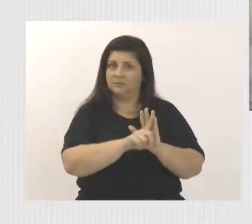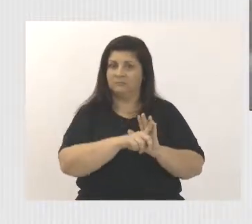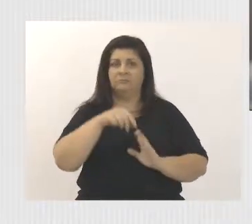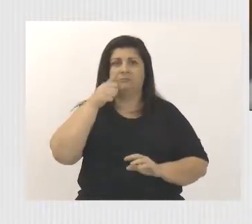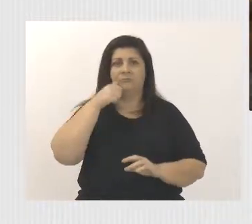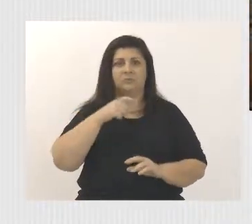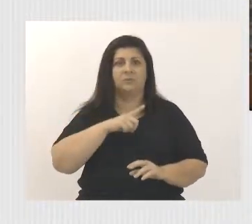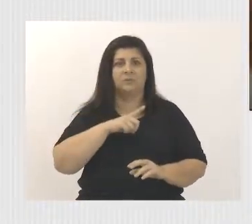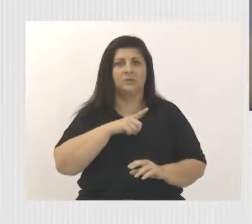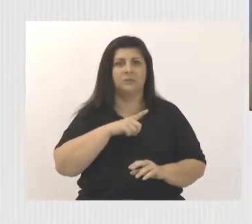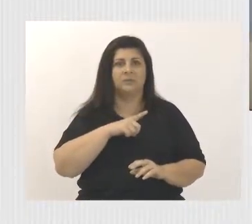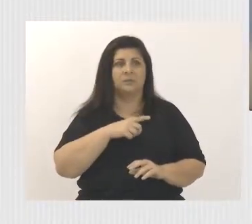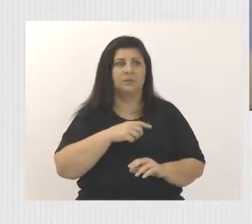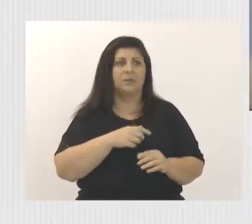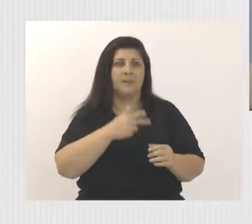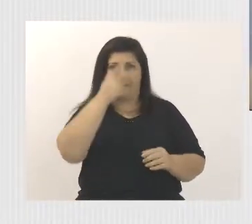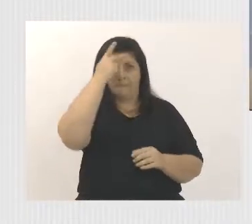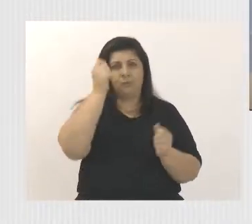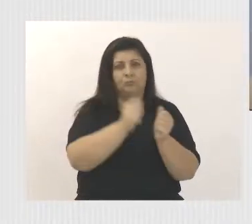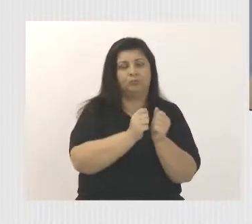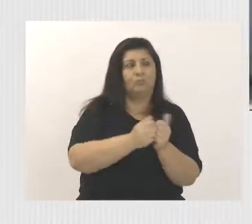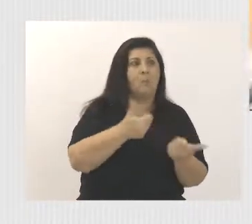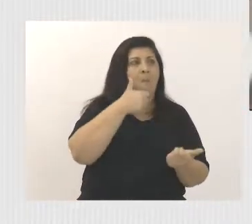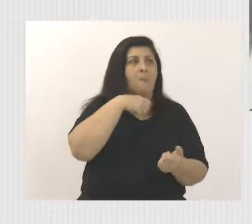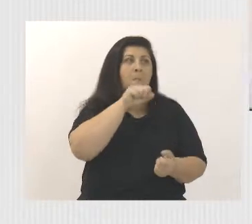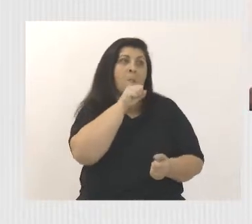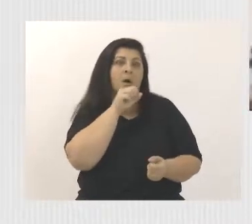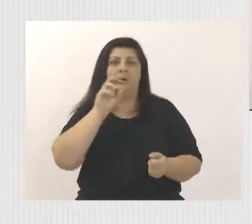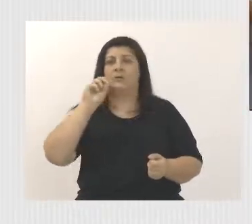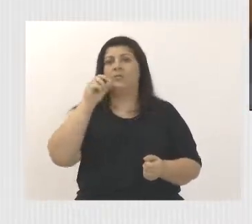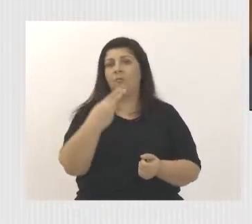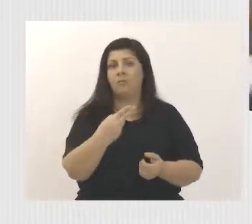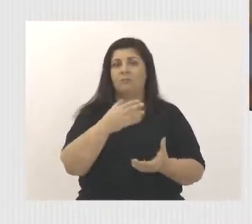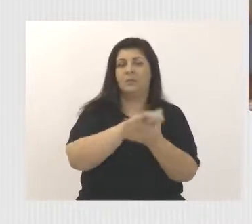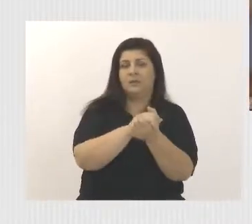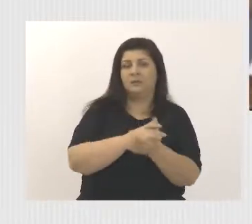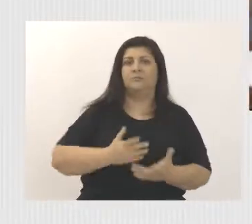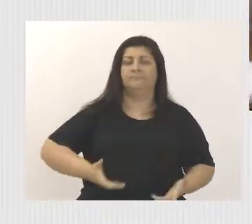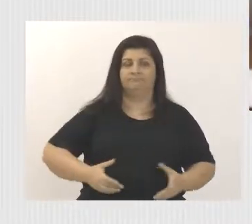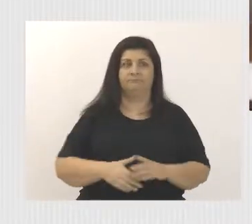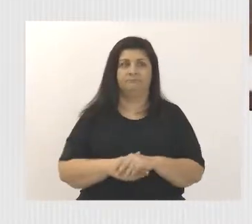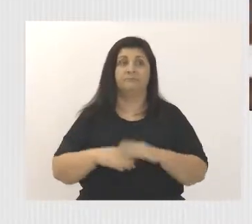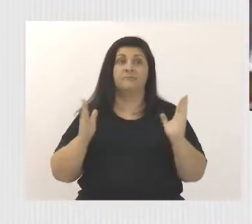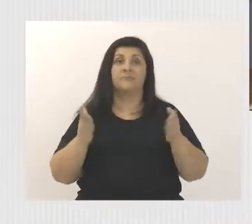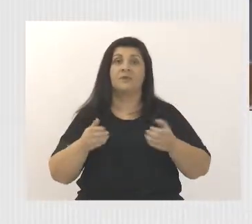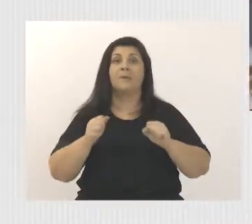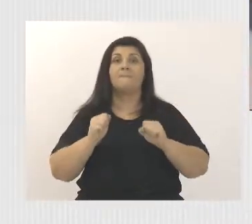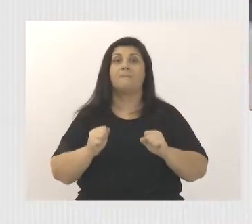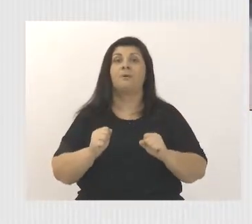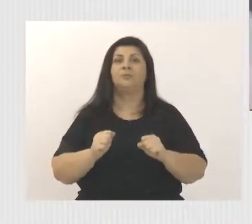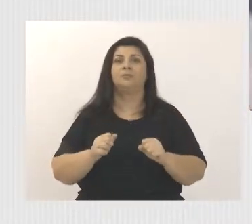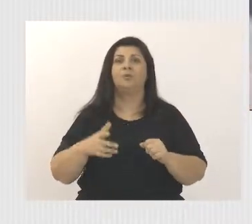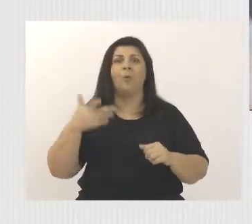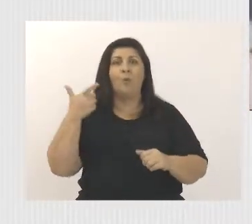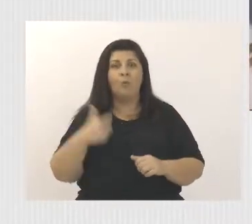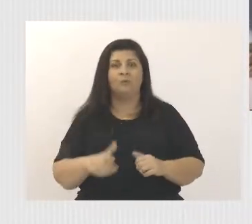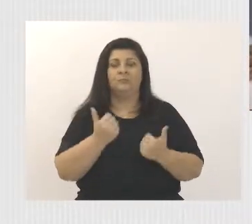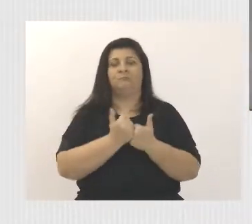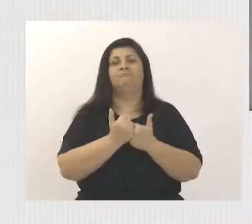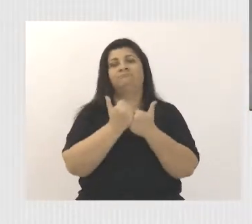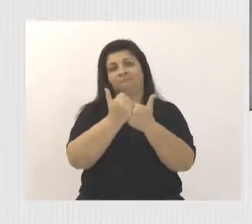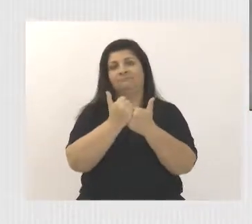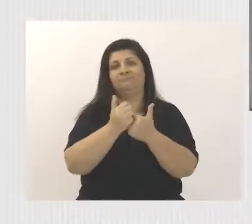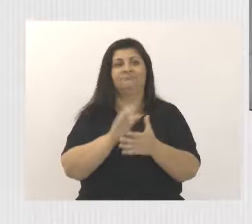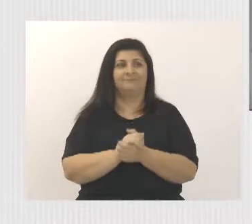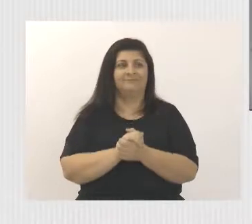um acompanhante, que seja a mãe ou até mesmo o marido. E agora ela vai poder ter mais um apoio, o da